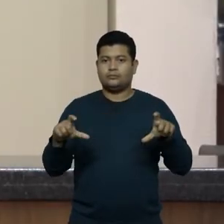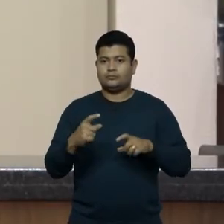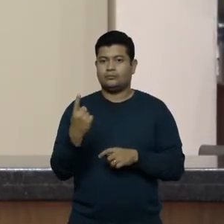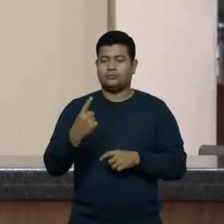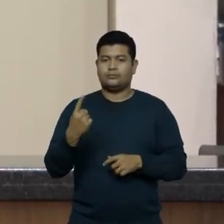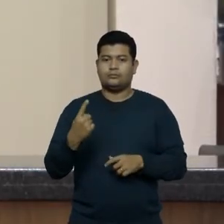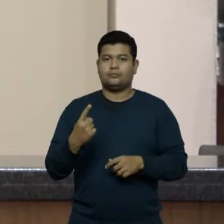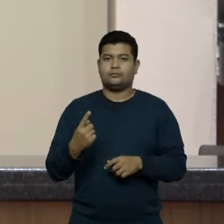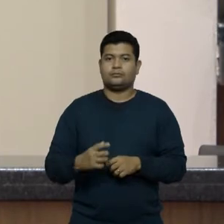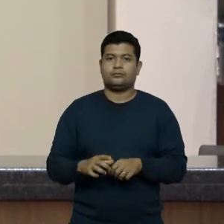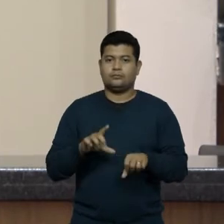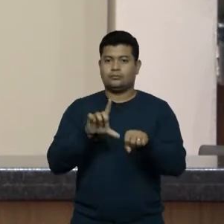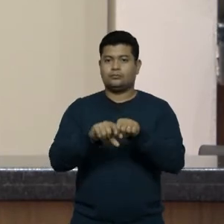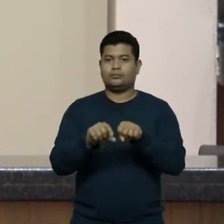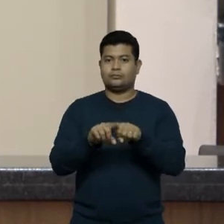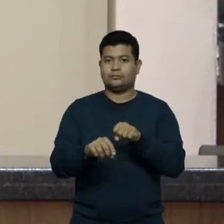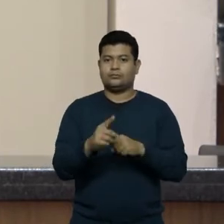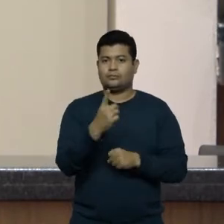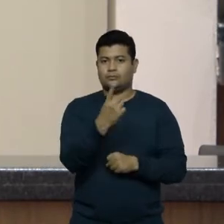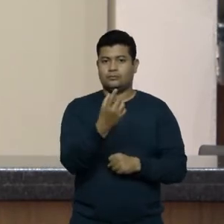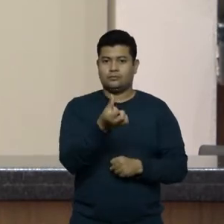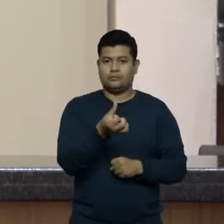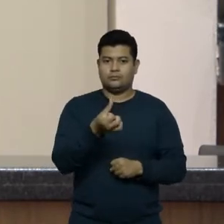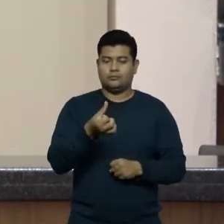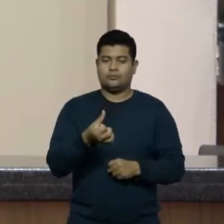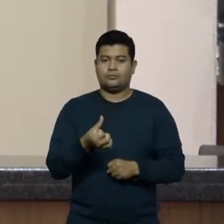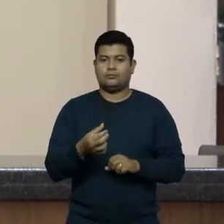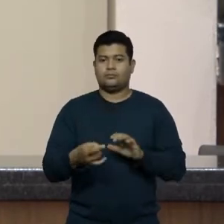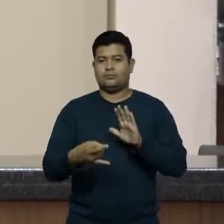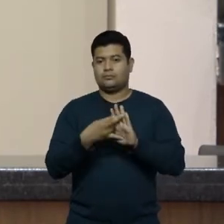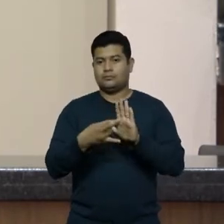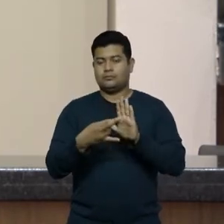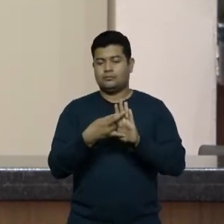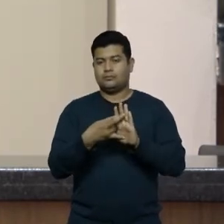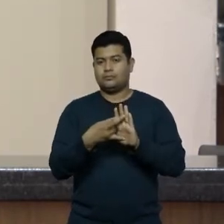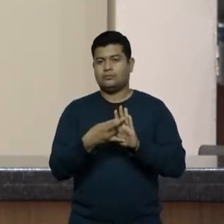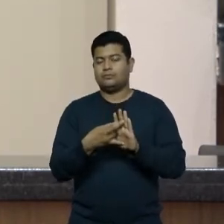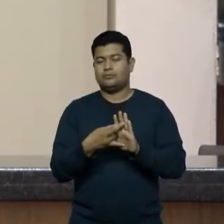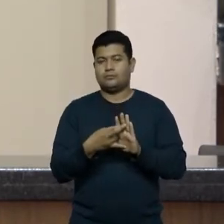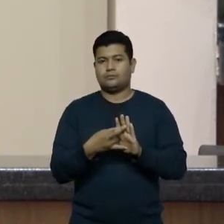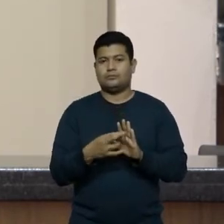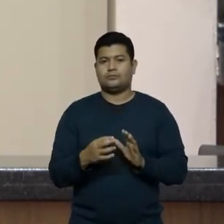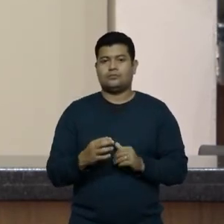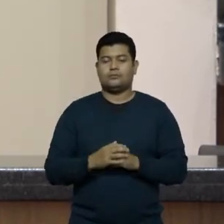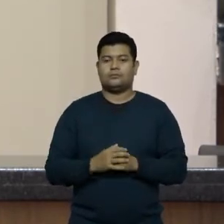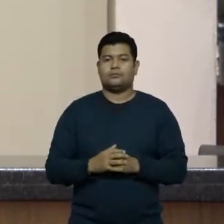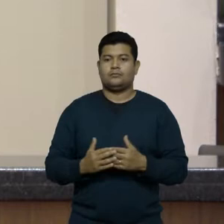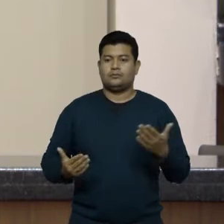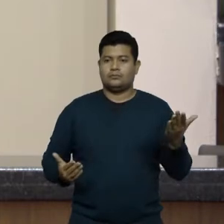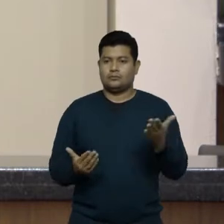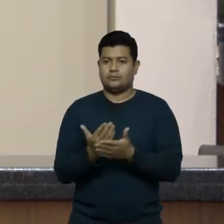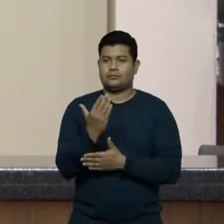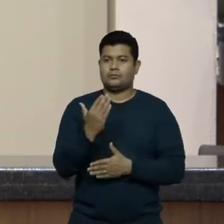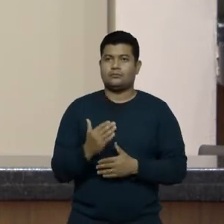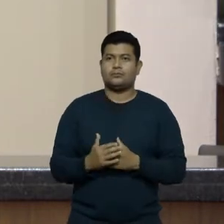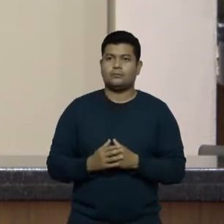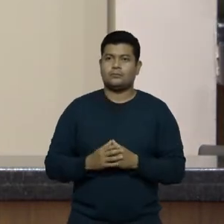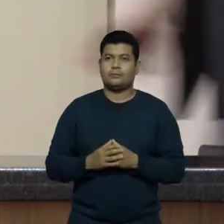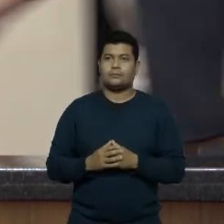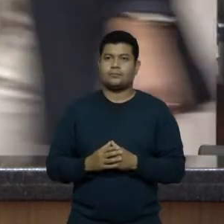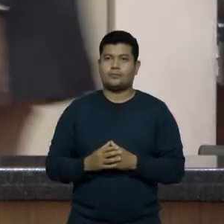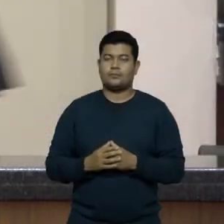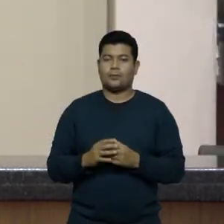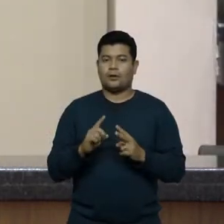o parágrafo primeiro do artigo 106 do regimento interno do a ata por aprovada